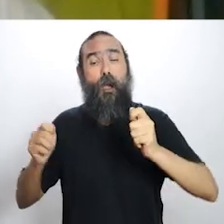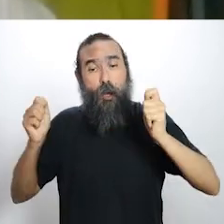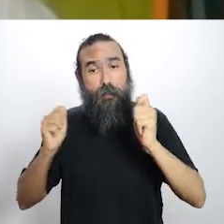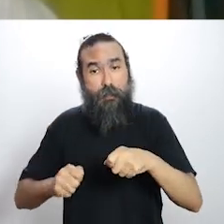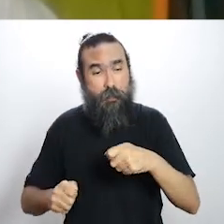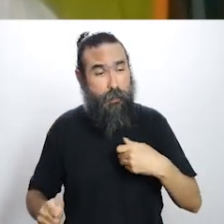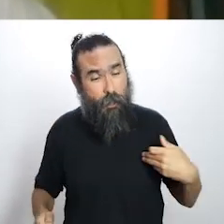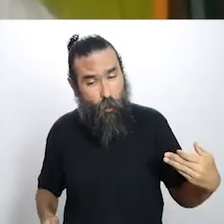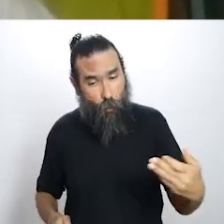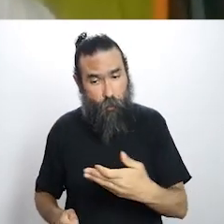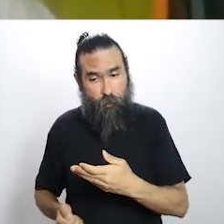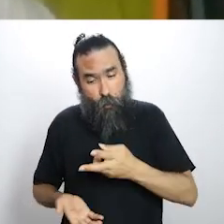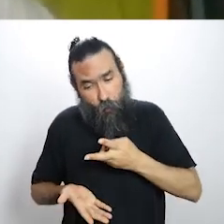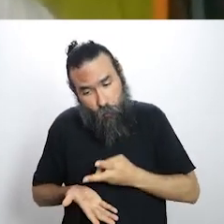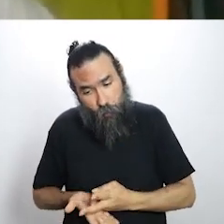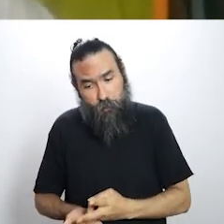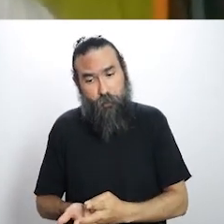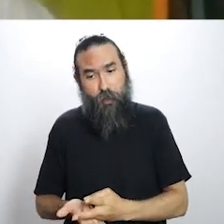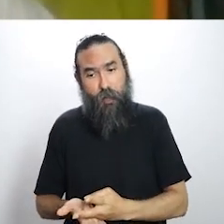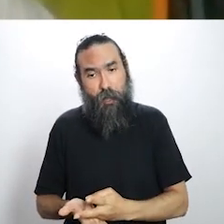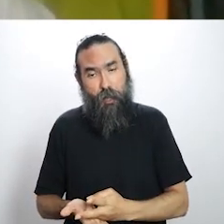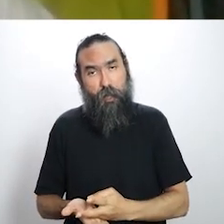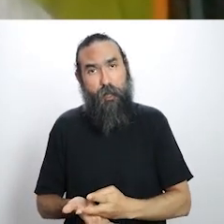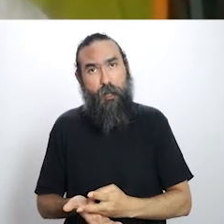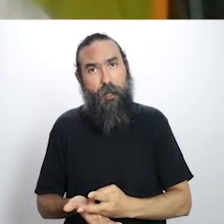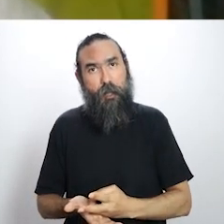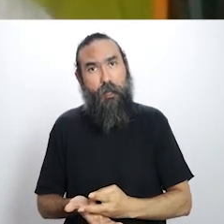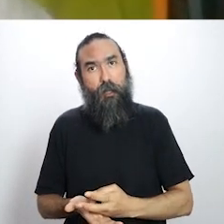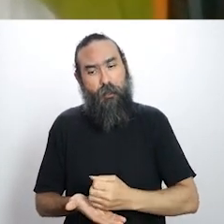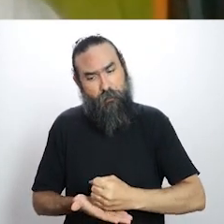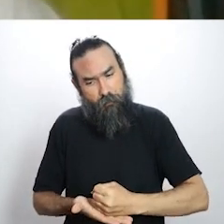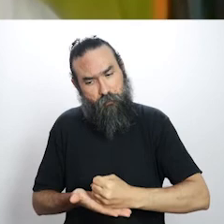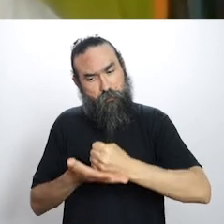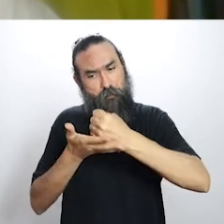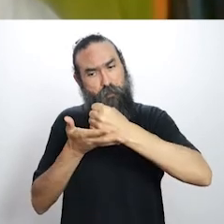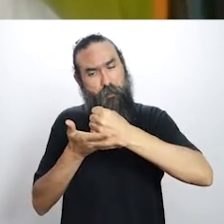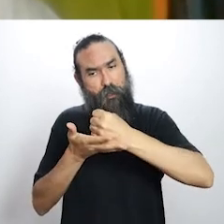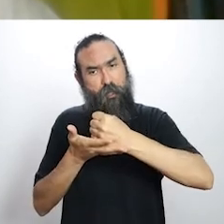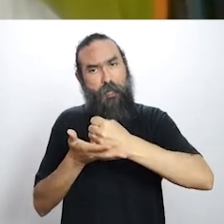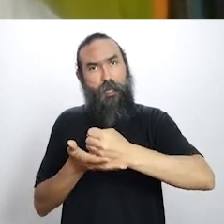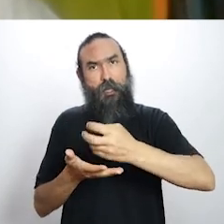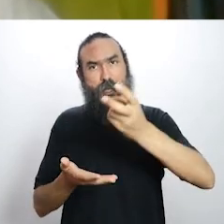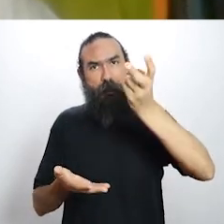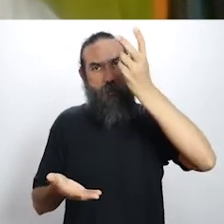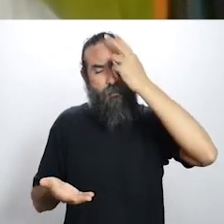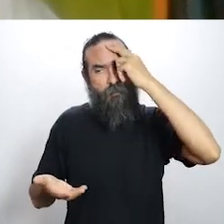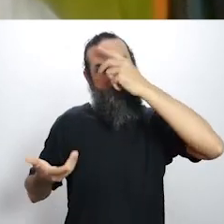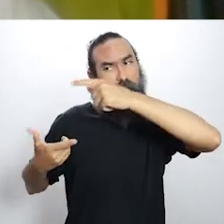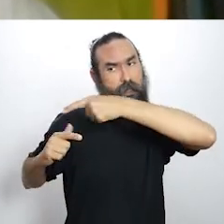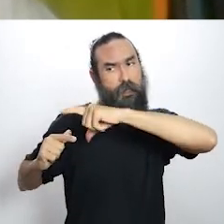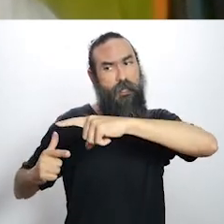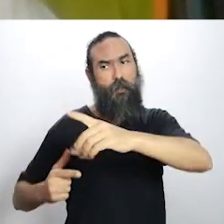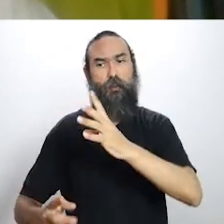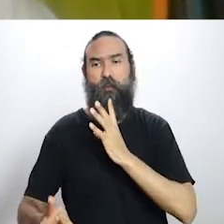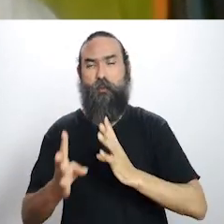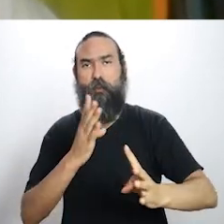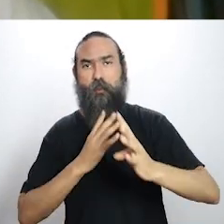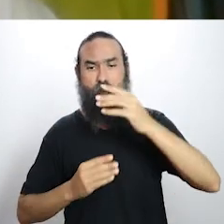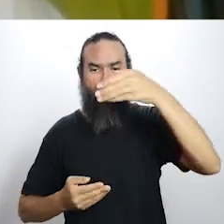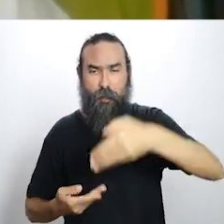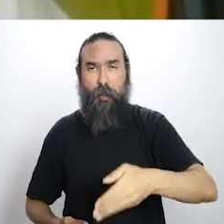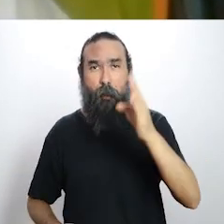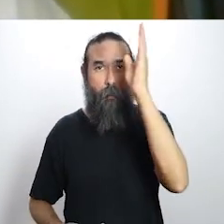continuar carregando essa sabedoria que está aí no Brasil,